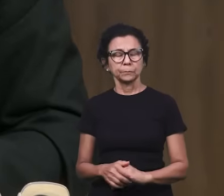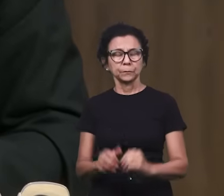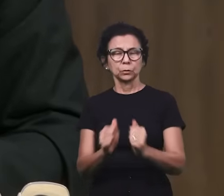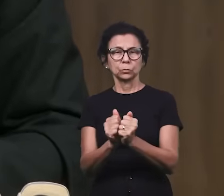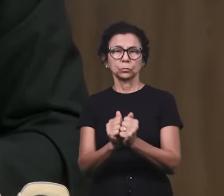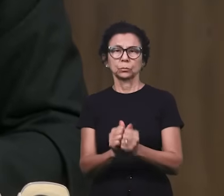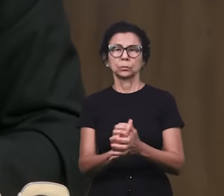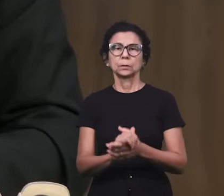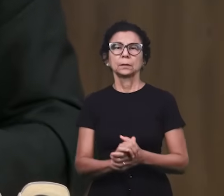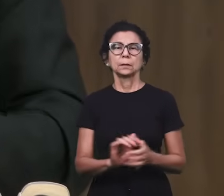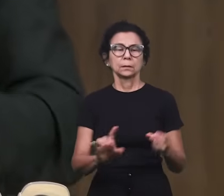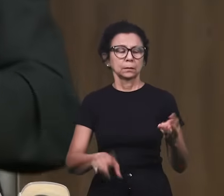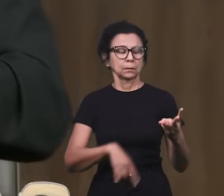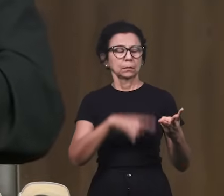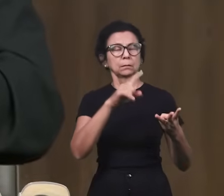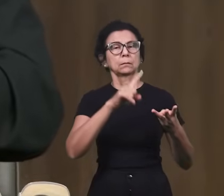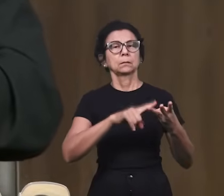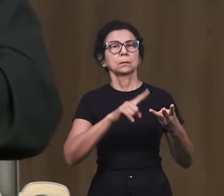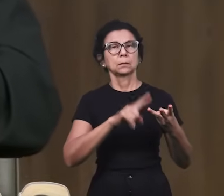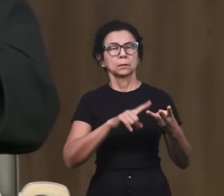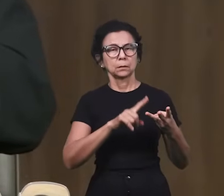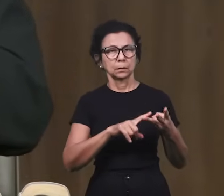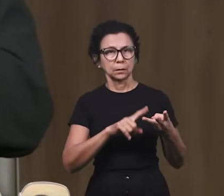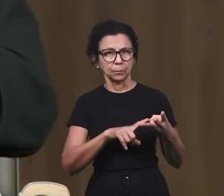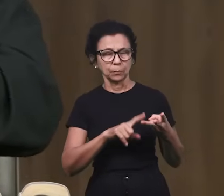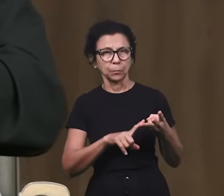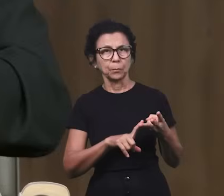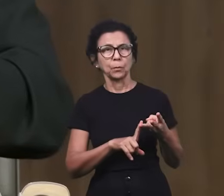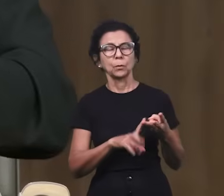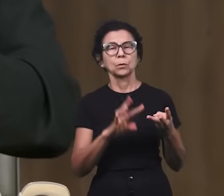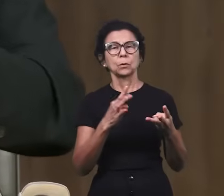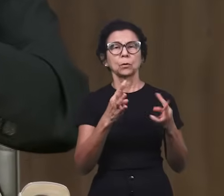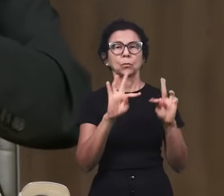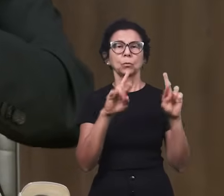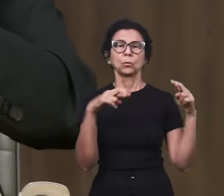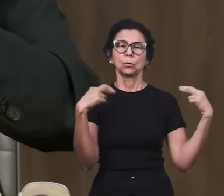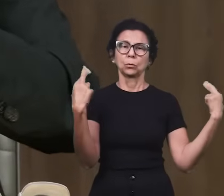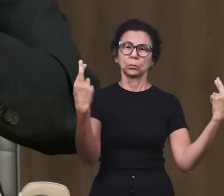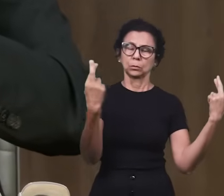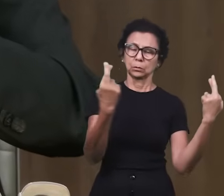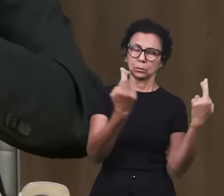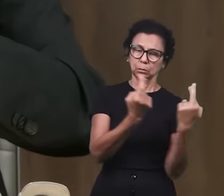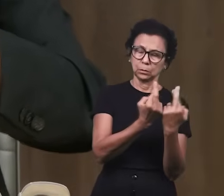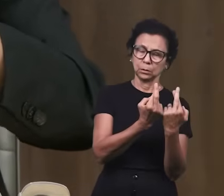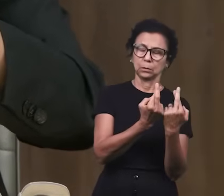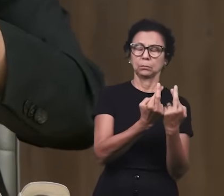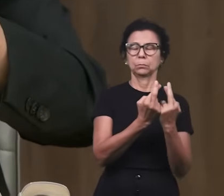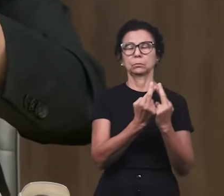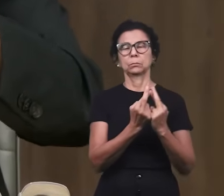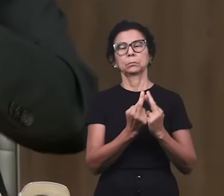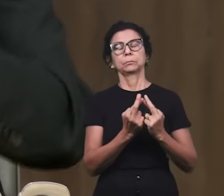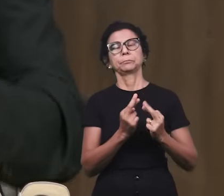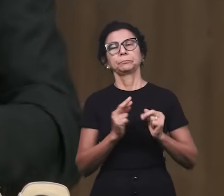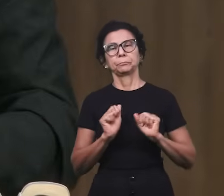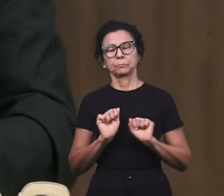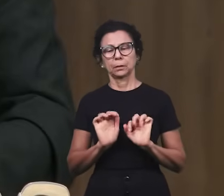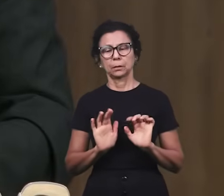de Rubens com o seu esquadrão, que vinha logo em seguida. Eles iam seguindo, logo em